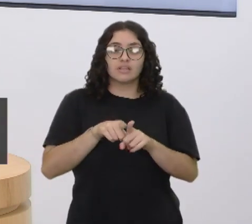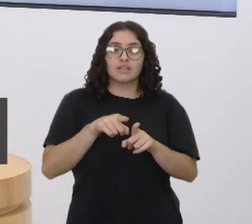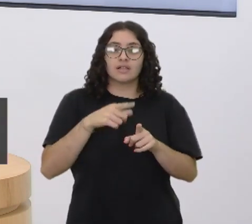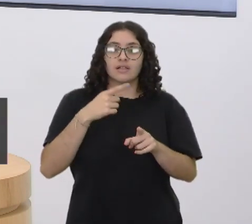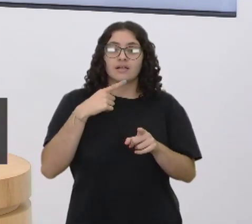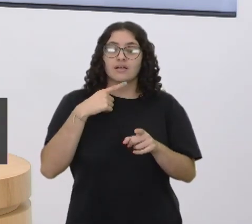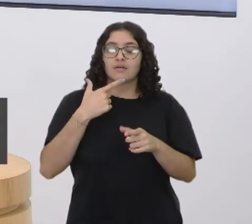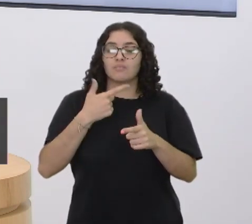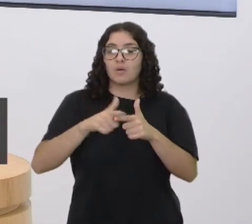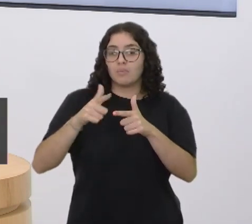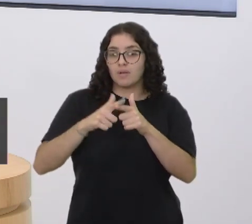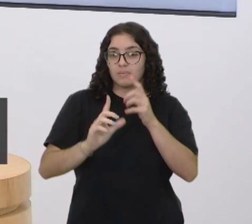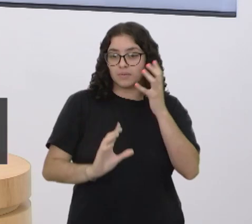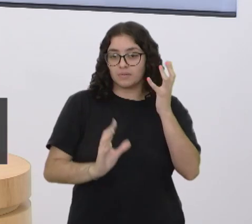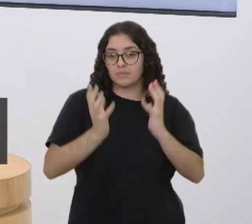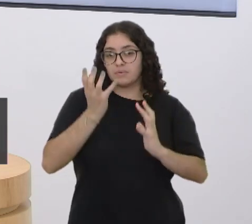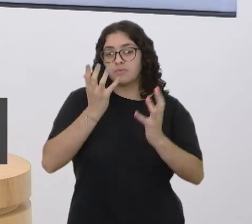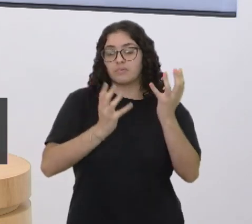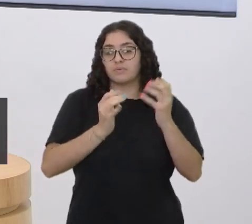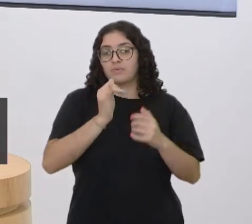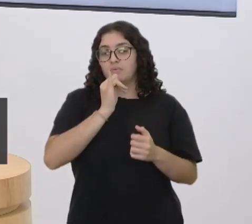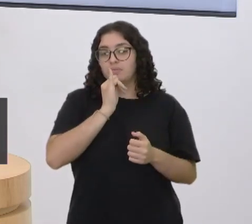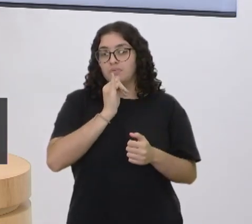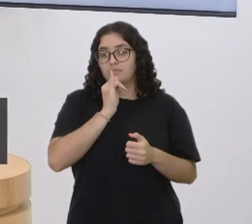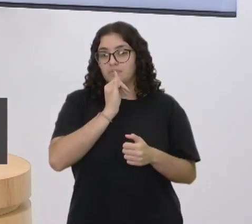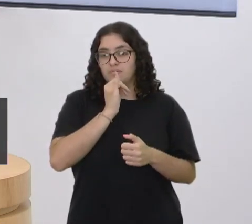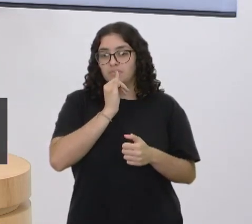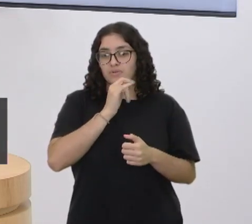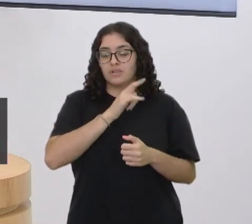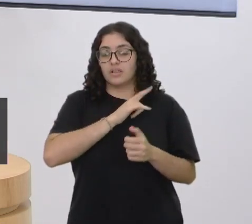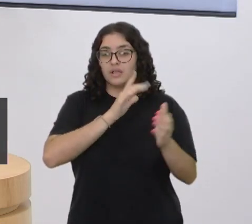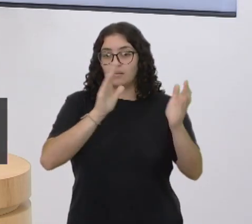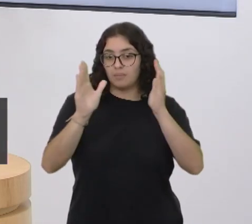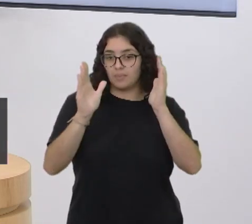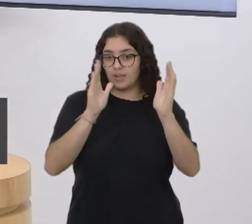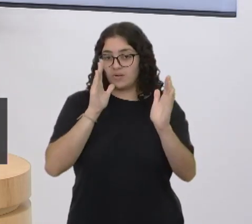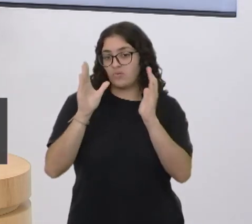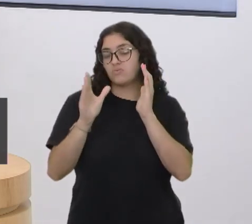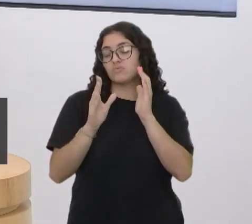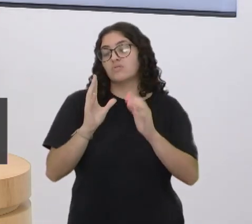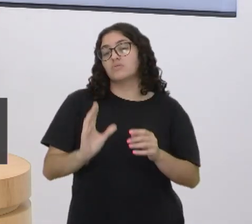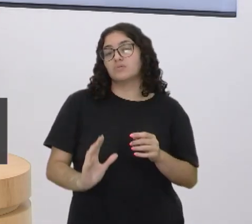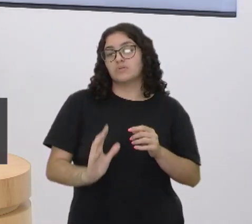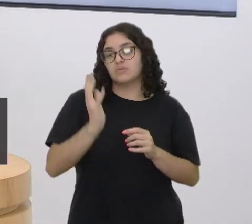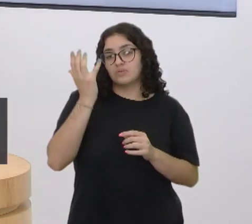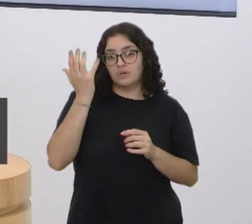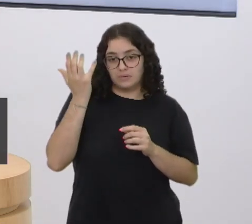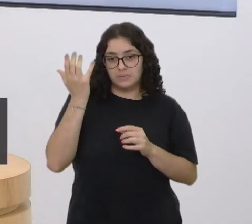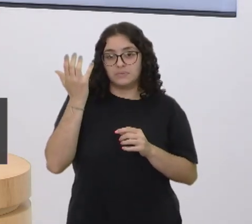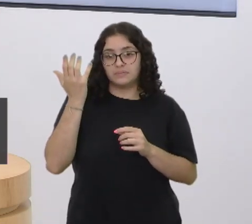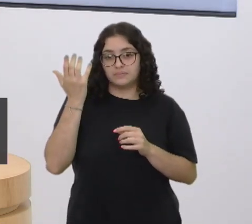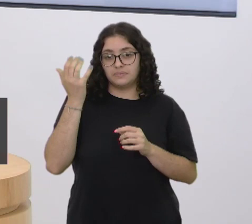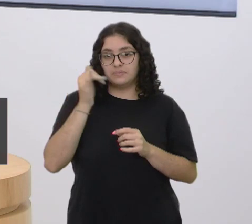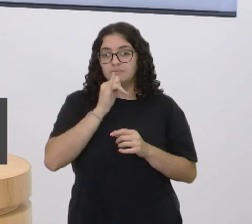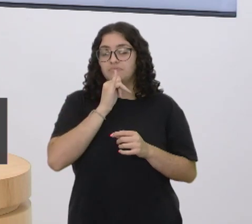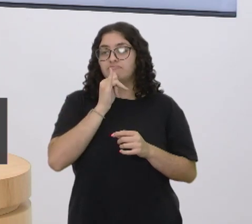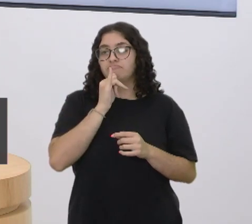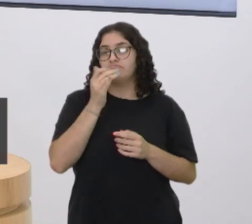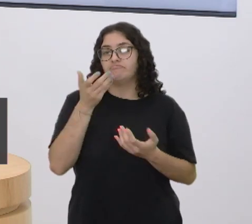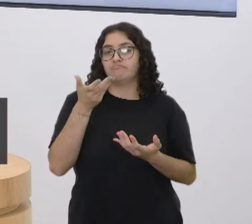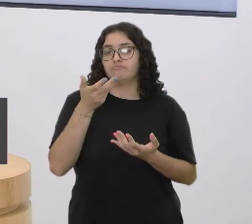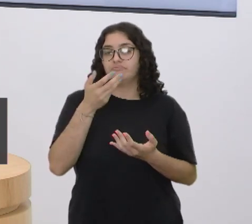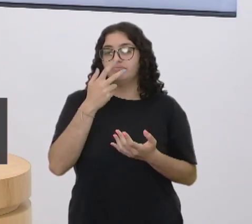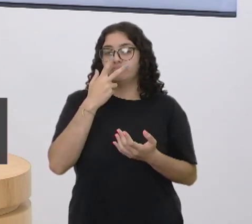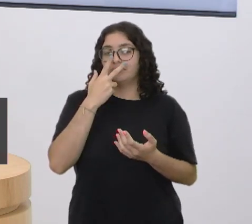desregulações climáticas, né? Por exemplo, eram para acontecer durante um determinado período de tempo, a gente está fazendo express, né? Tipo, é quase